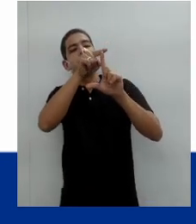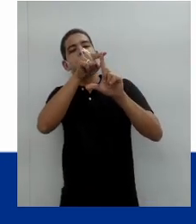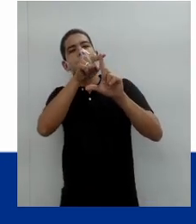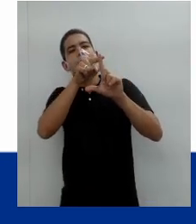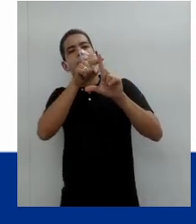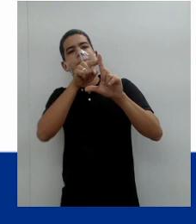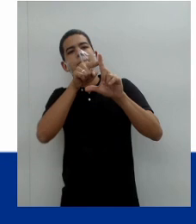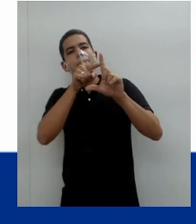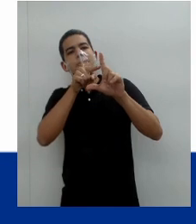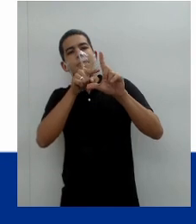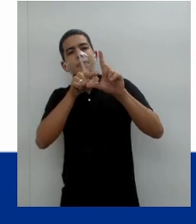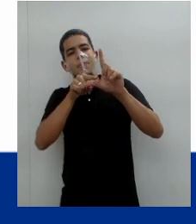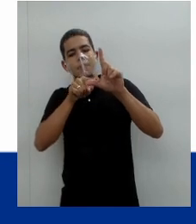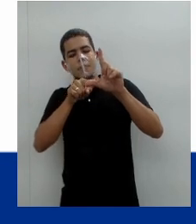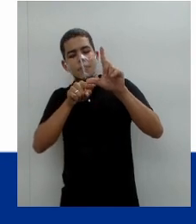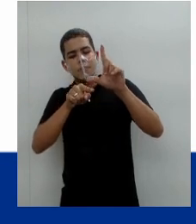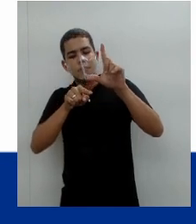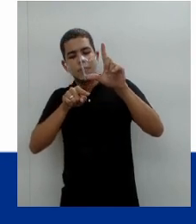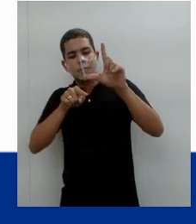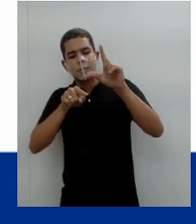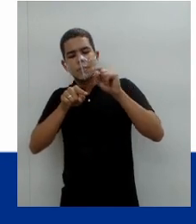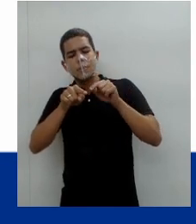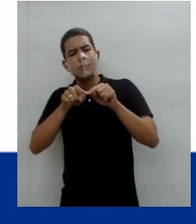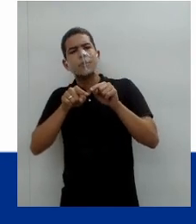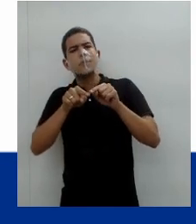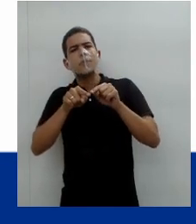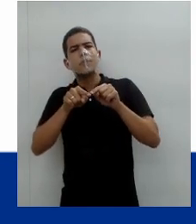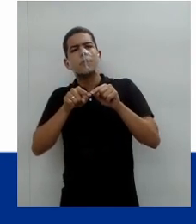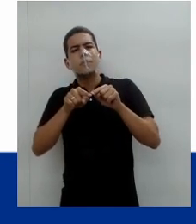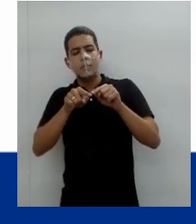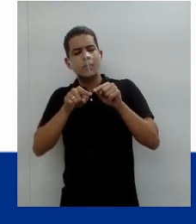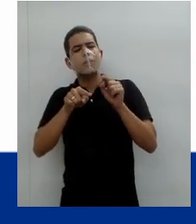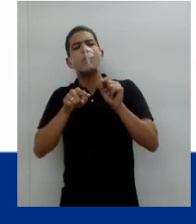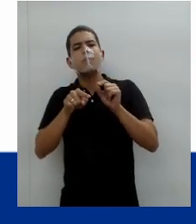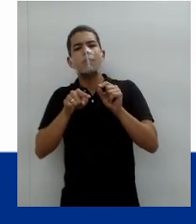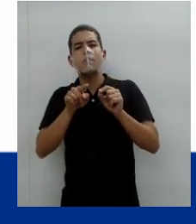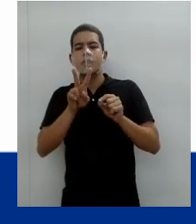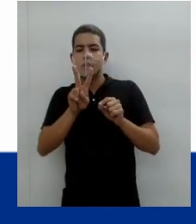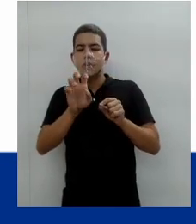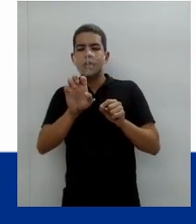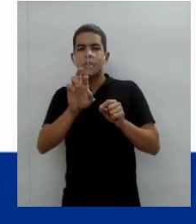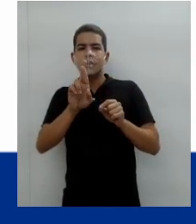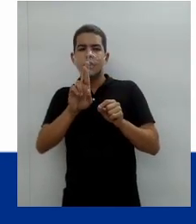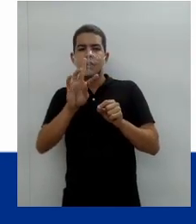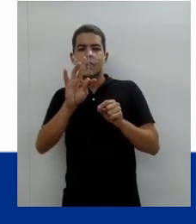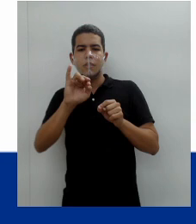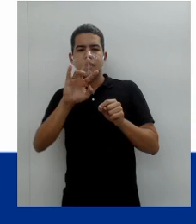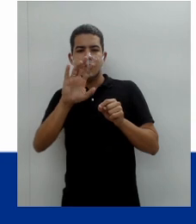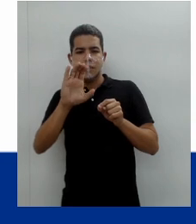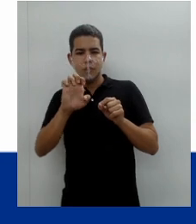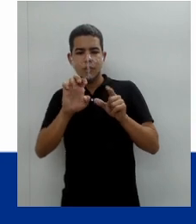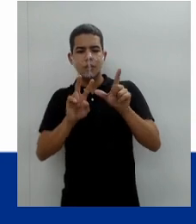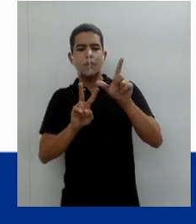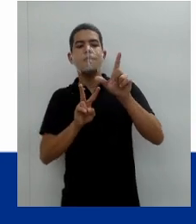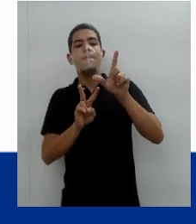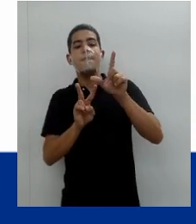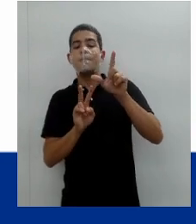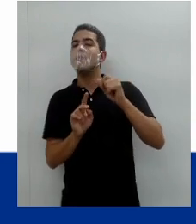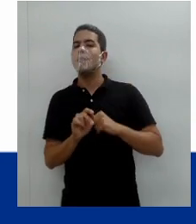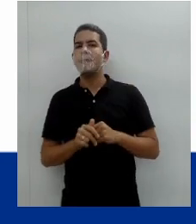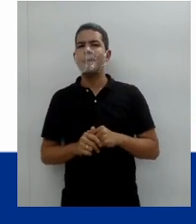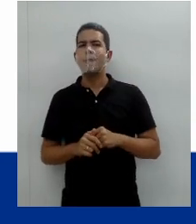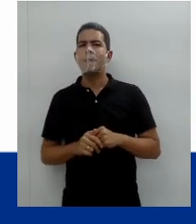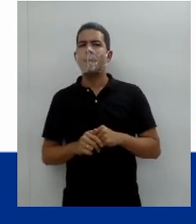esse ponto mínimo aqui que eu vou chamar de vértice. A partir desse ponto mínimo, a gente vai